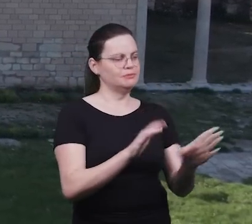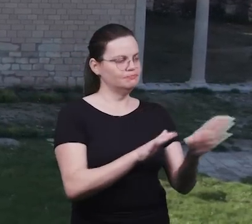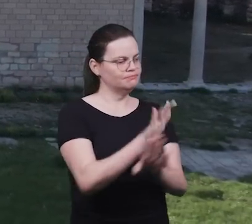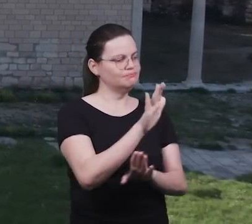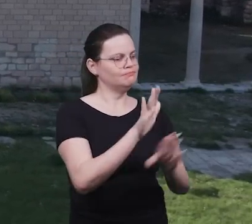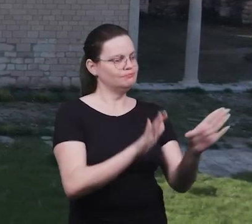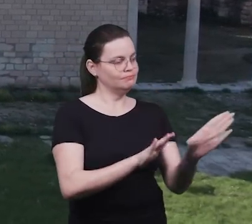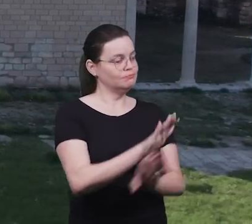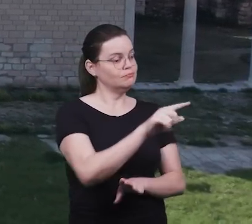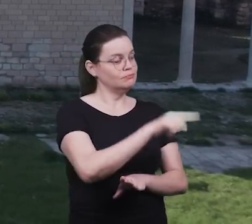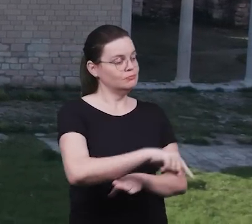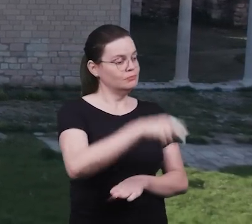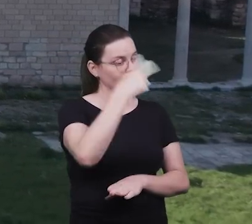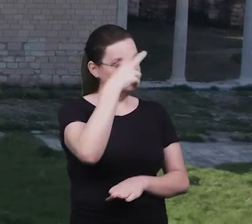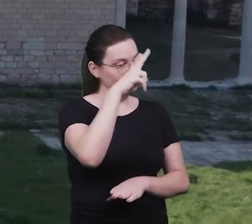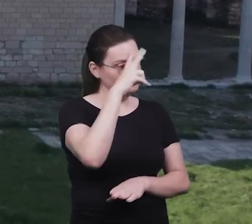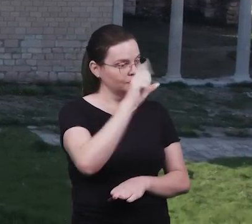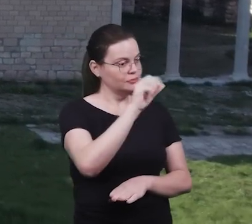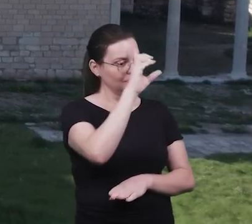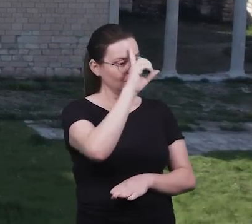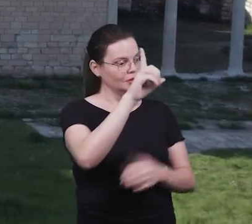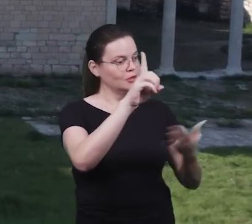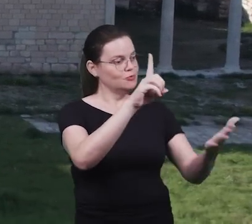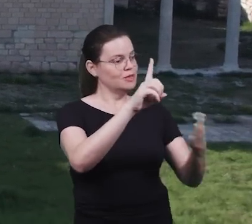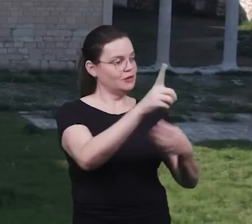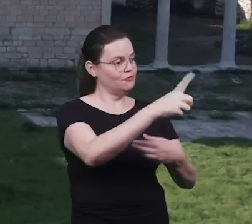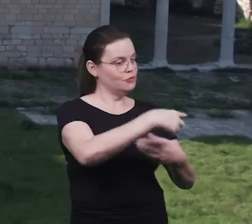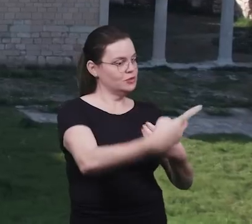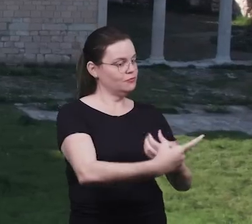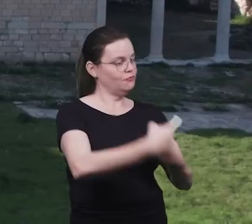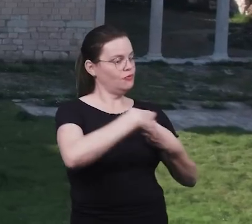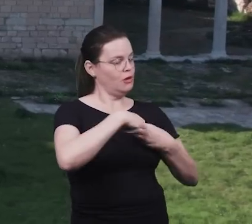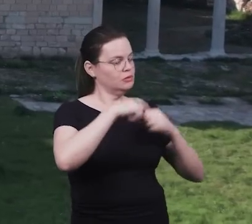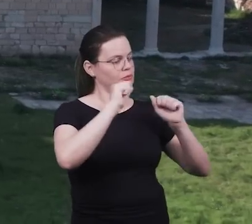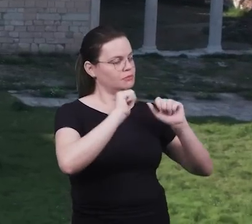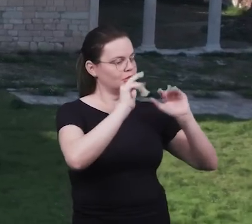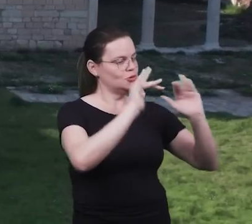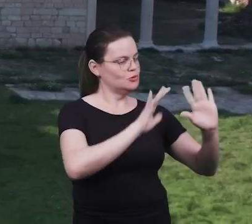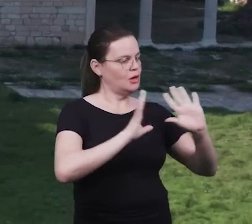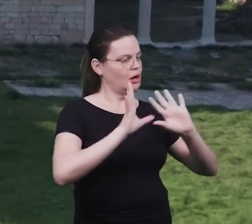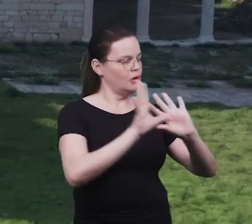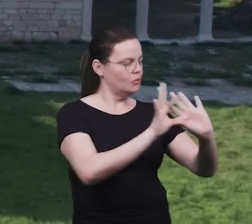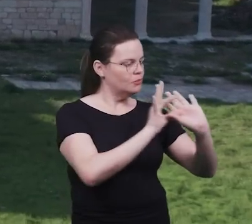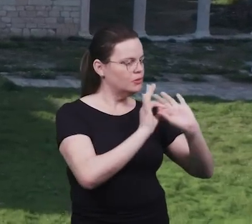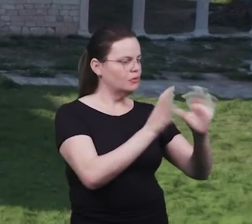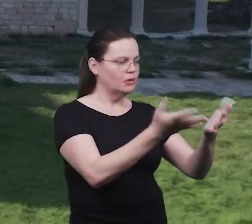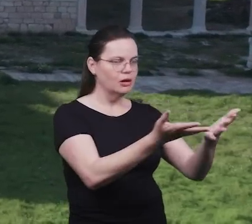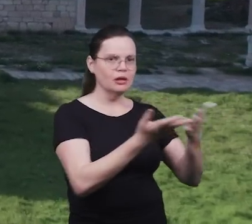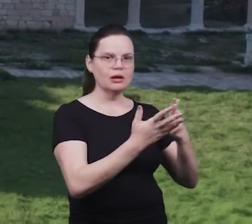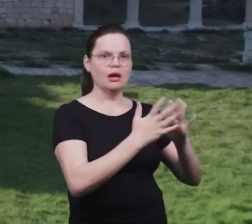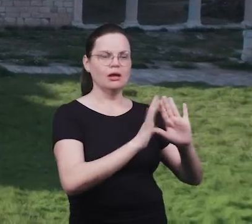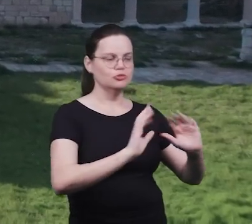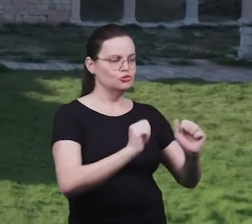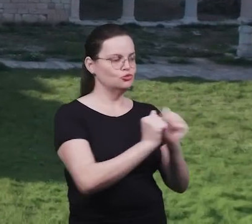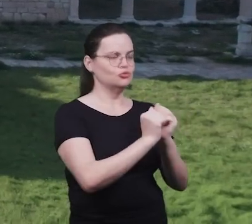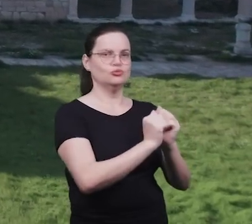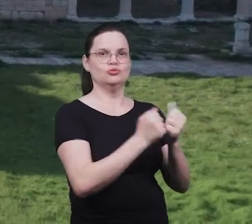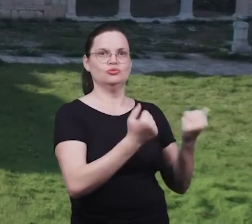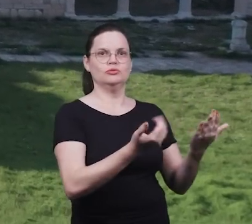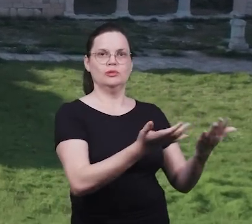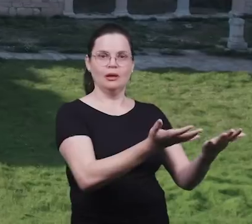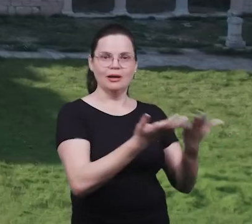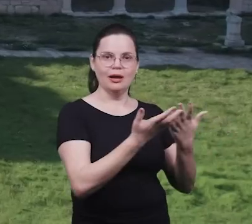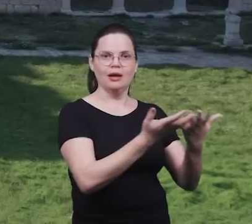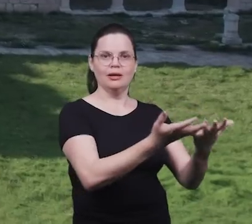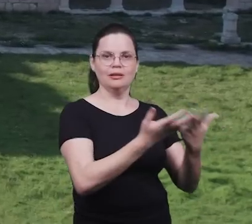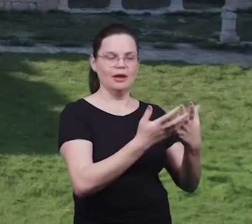de Deus de abençoar, de congregar, de agregar, de criar laços de intimidade. Então